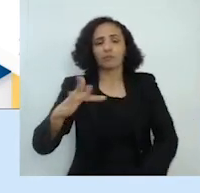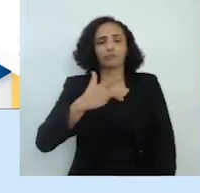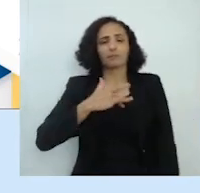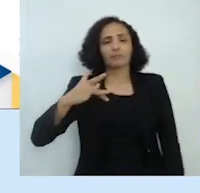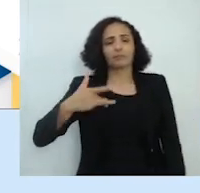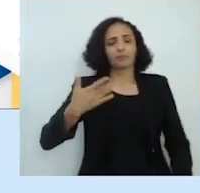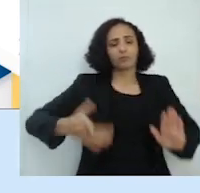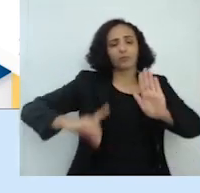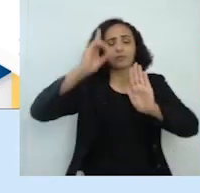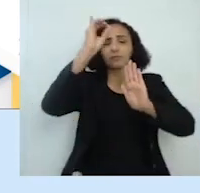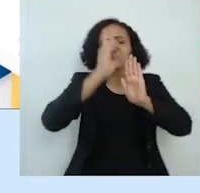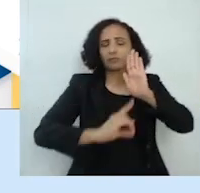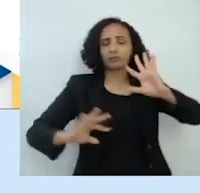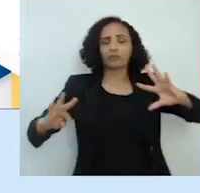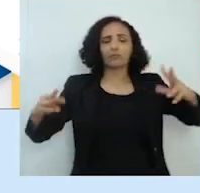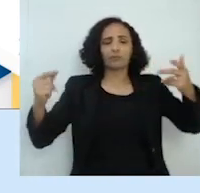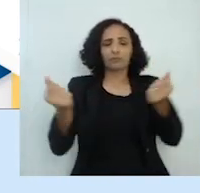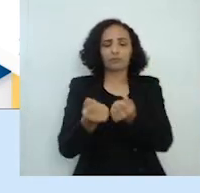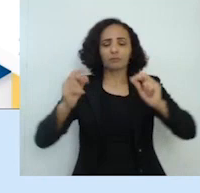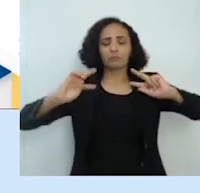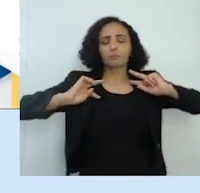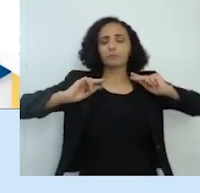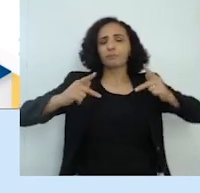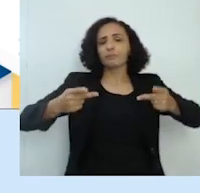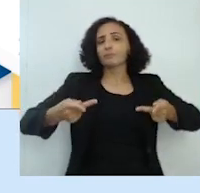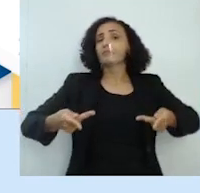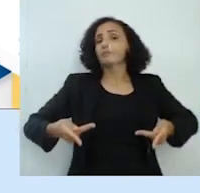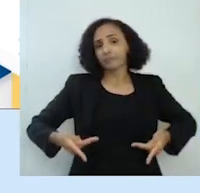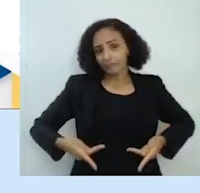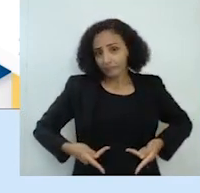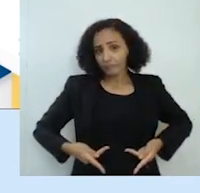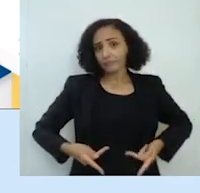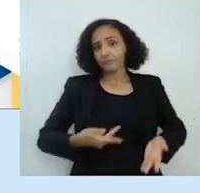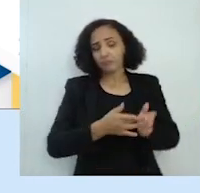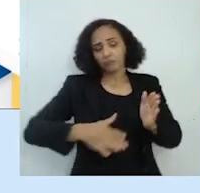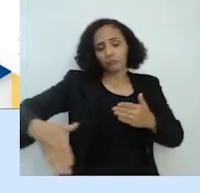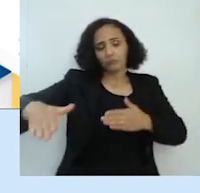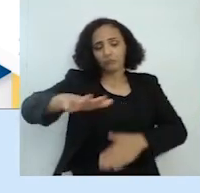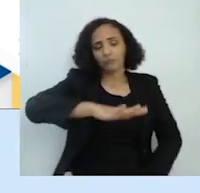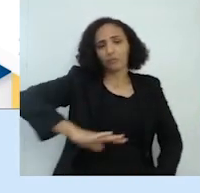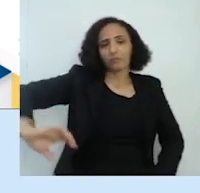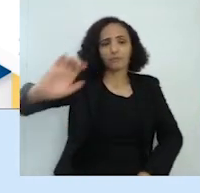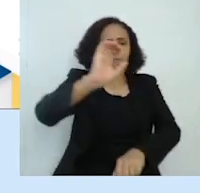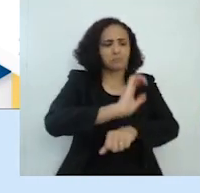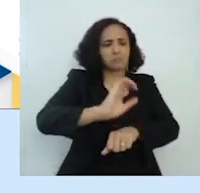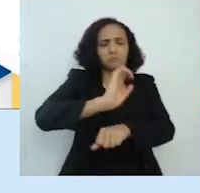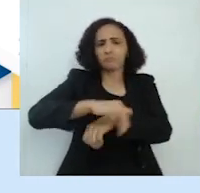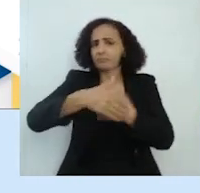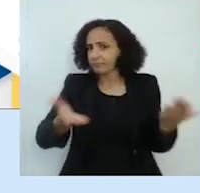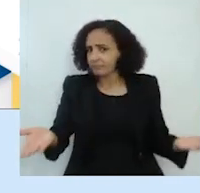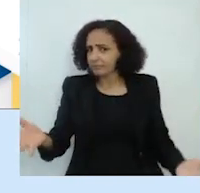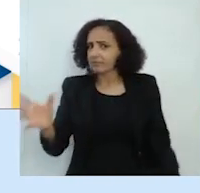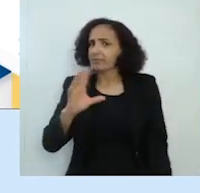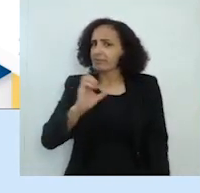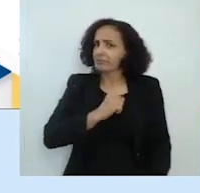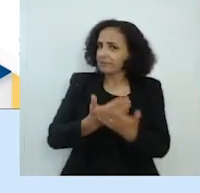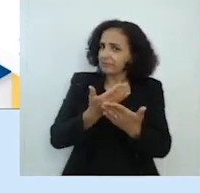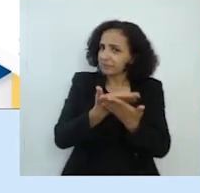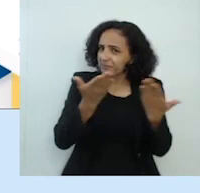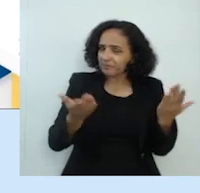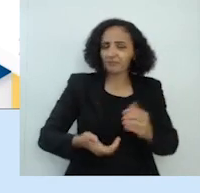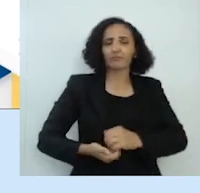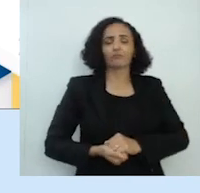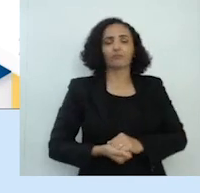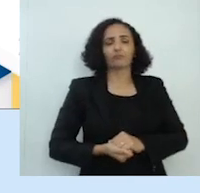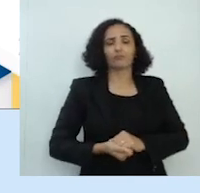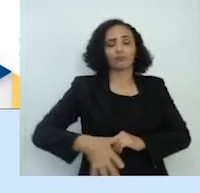condições mínimas para a população no seu determinado estado, não é não, meus anjos? Nela, não há uma separação